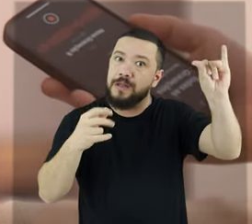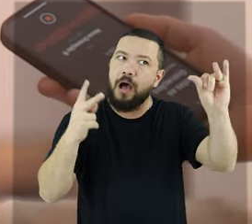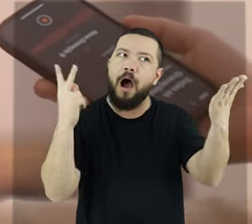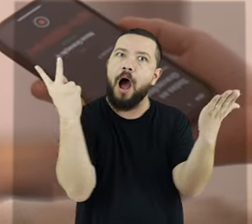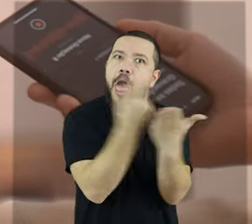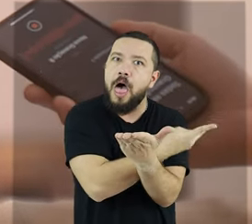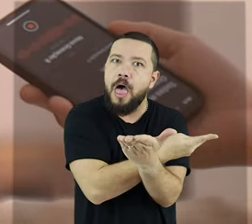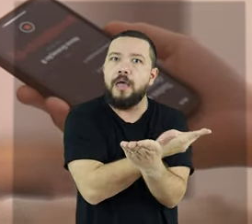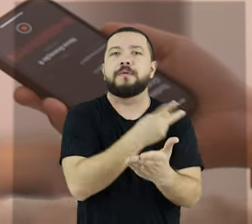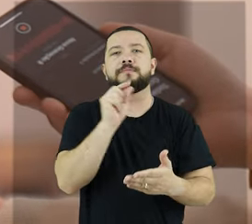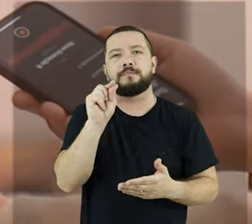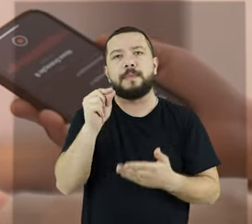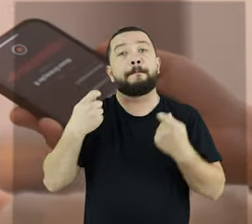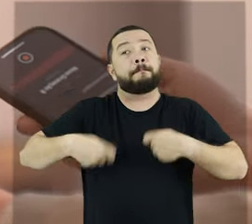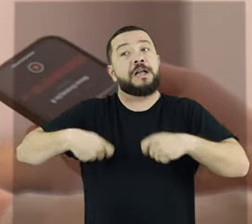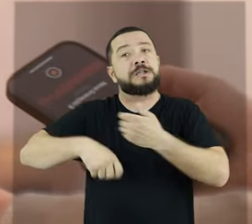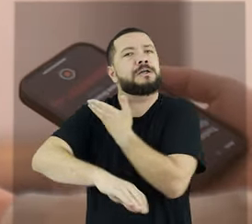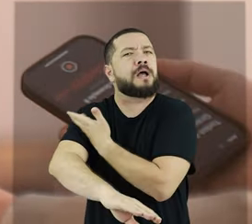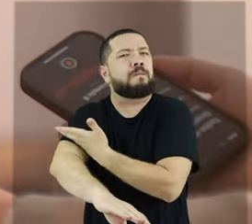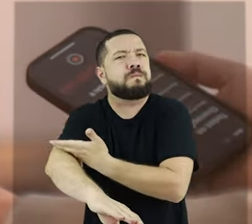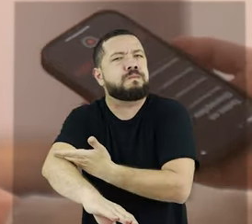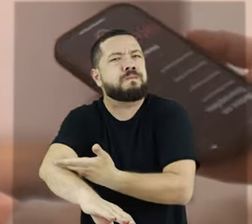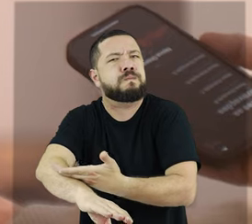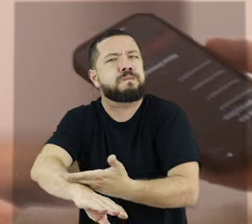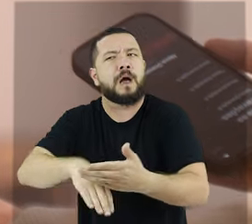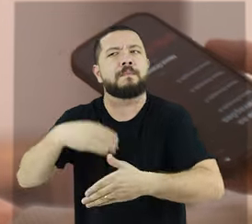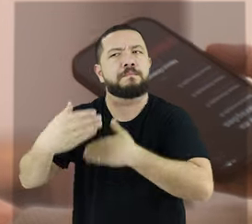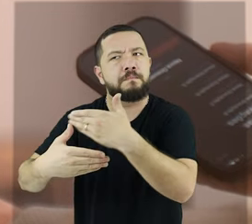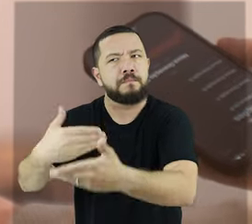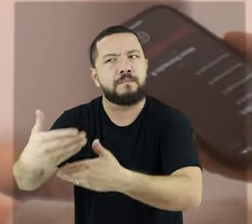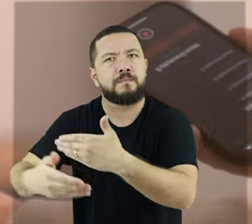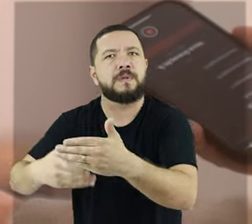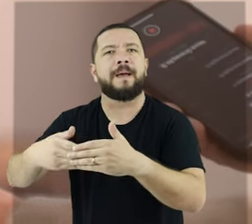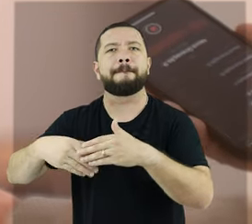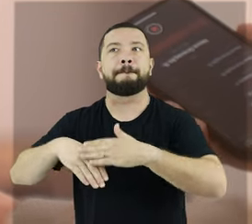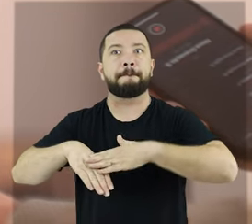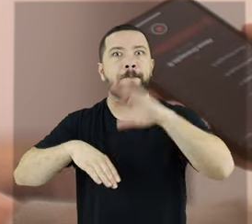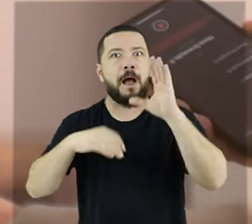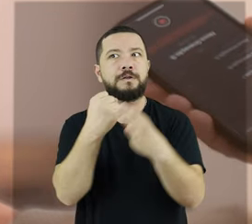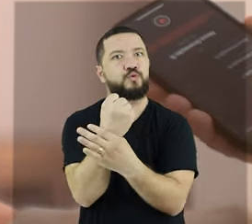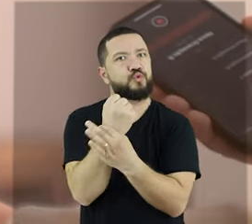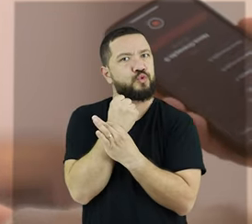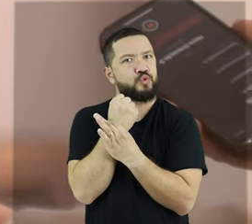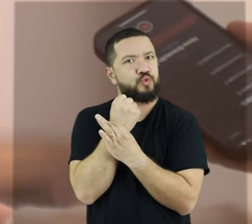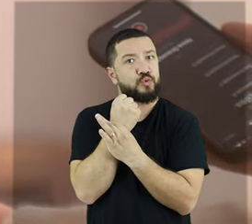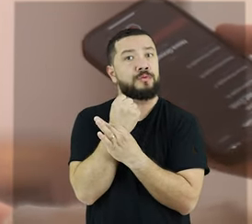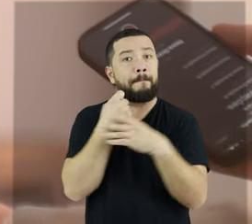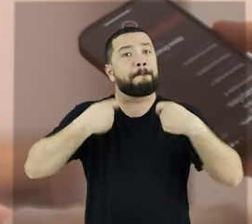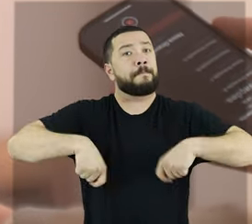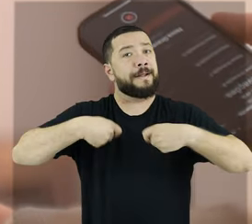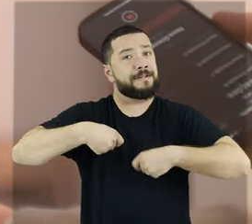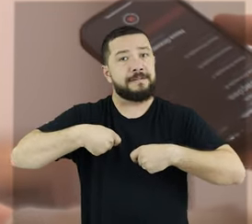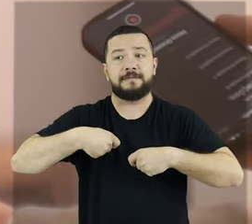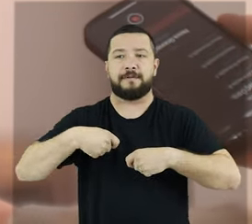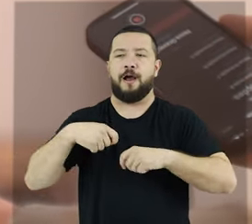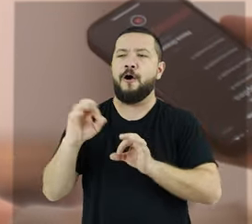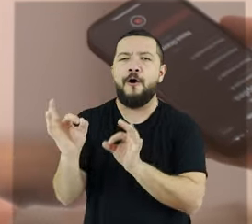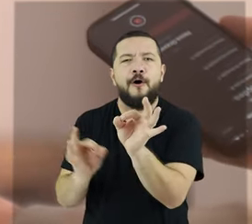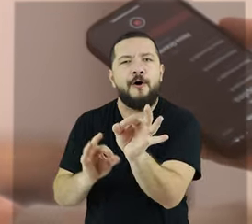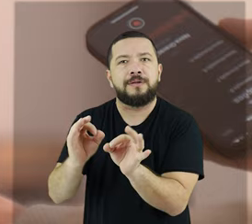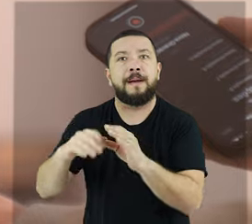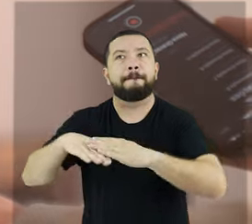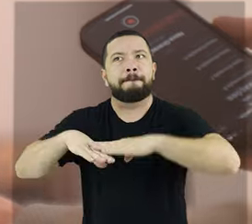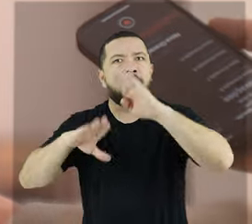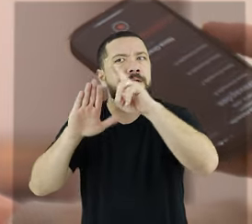uma cultura a ser formada. Acho que o programa Trabalho Seguro tem caminhado nisso, tem debatido no Brasil inteiro a formação de uma cultura para